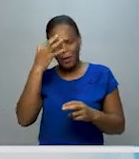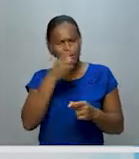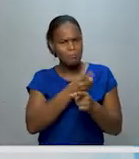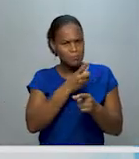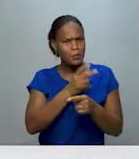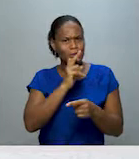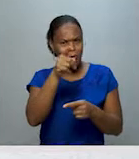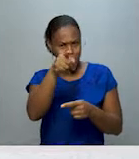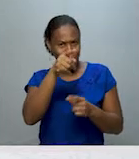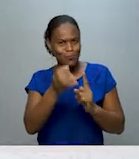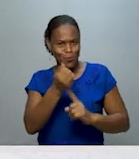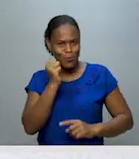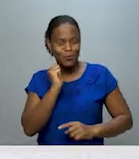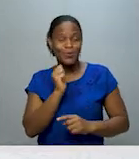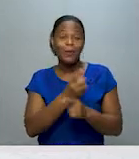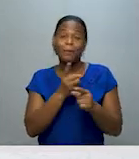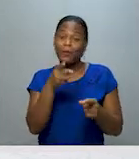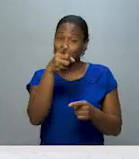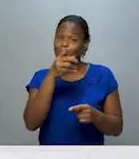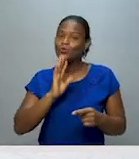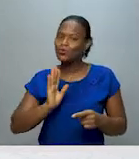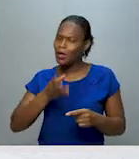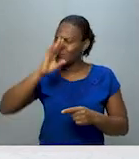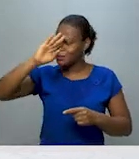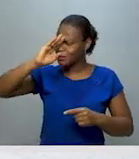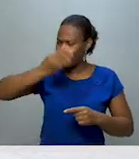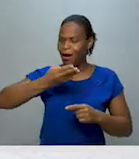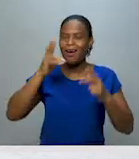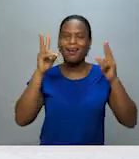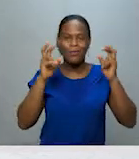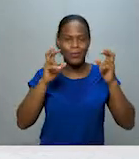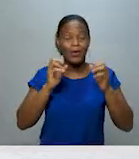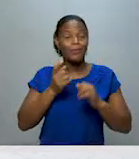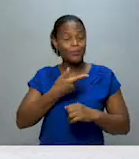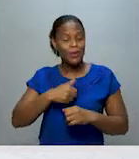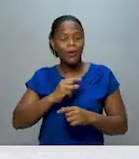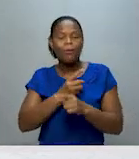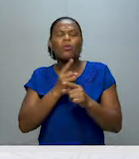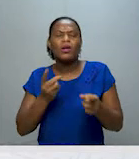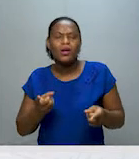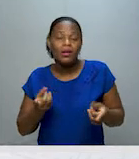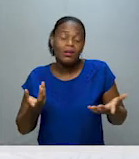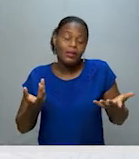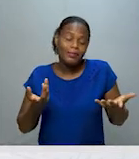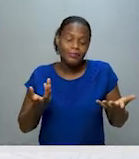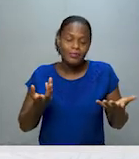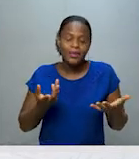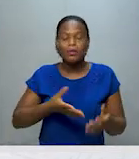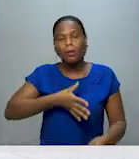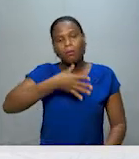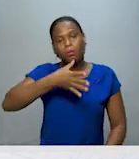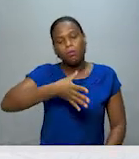você conseguiu, já que você já domina esta matéria. Então temos, porque se trata de